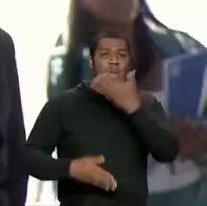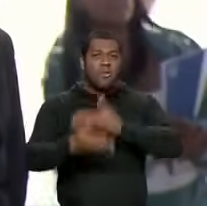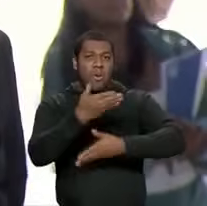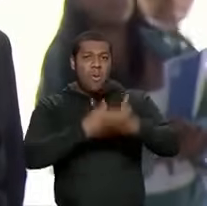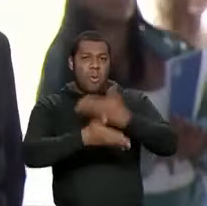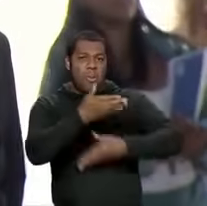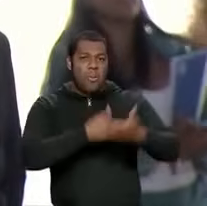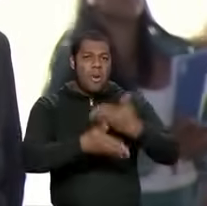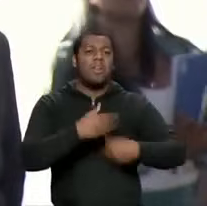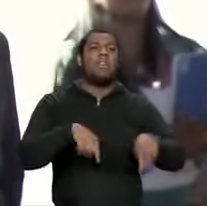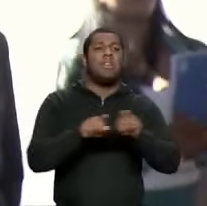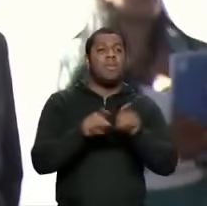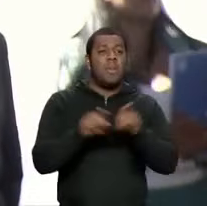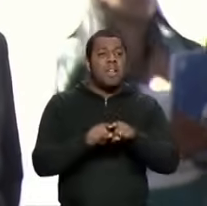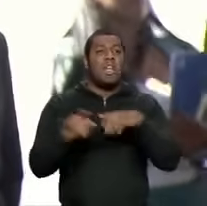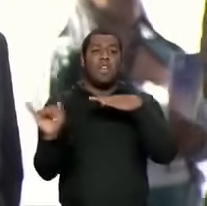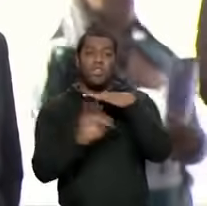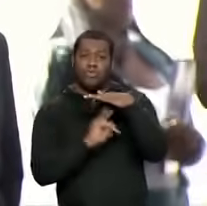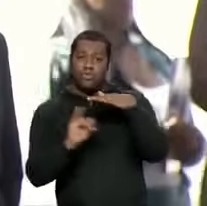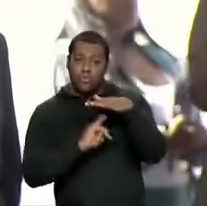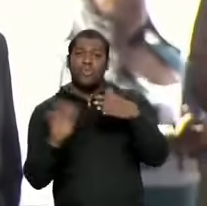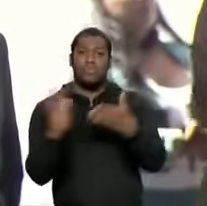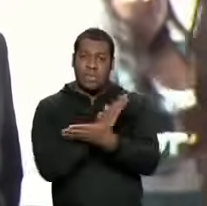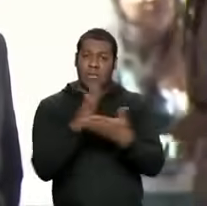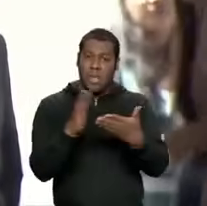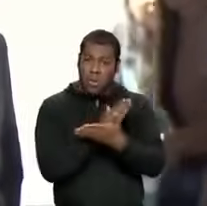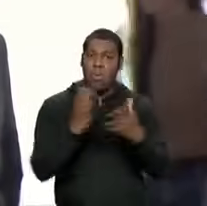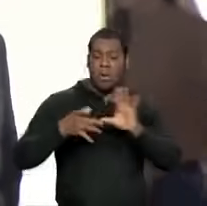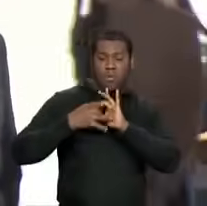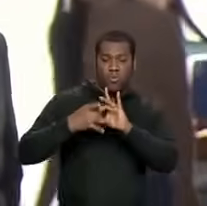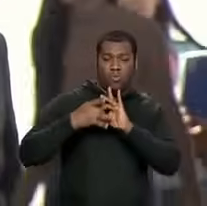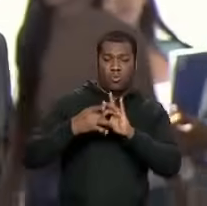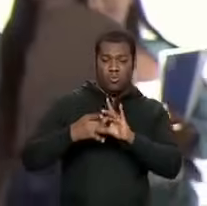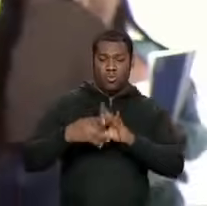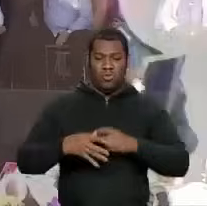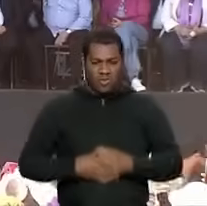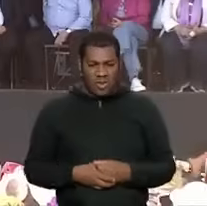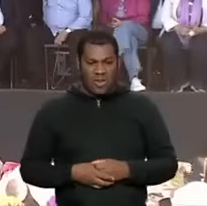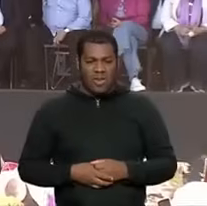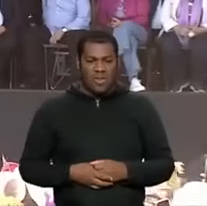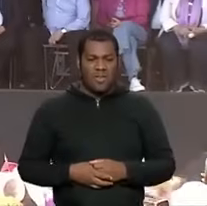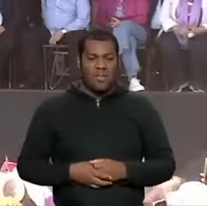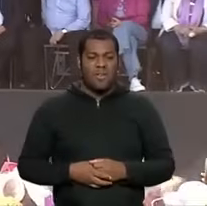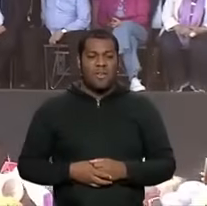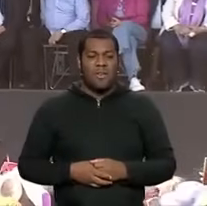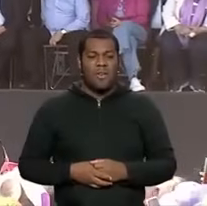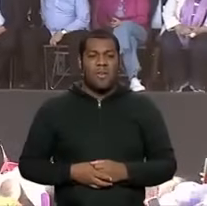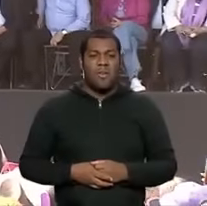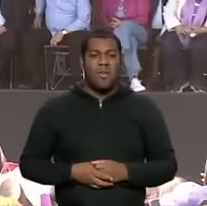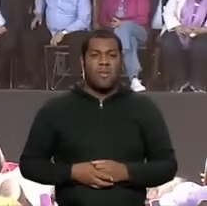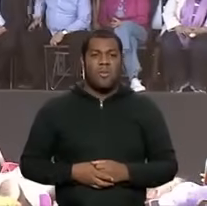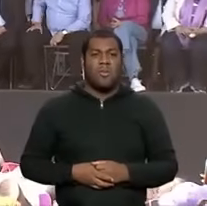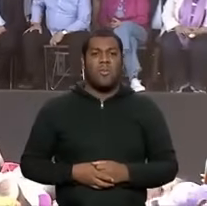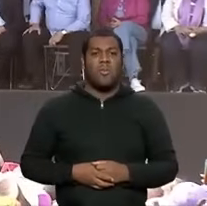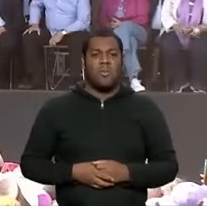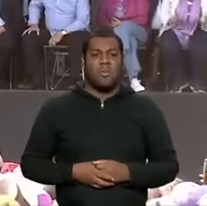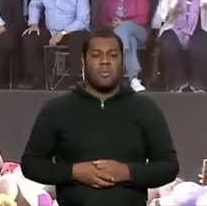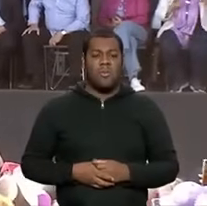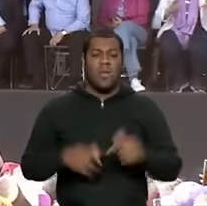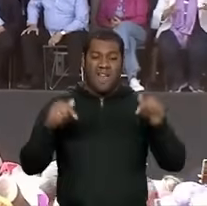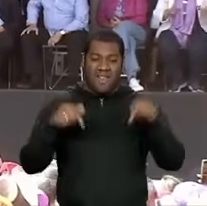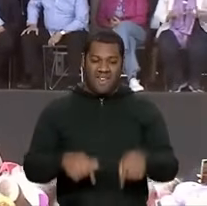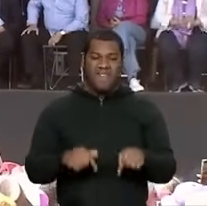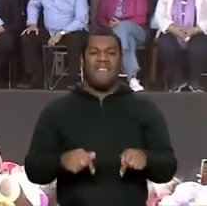e várias organizações parceira isso é que a lindeza da macho aqui presidente Lula Nós só estamos